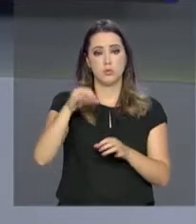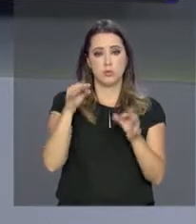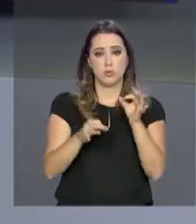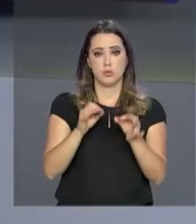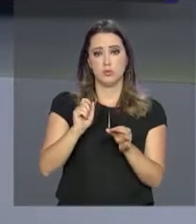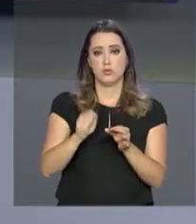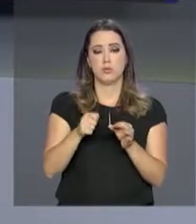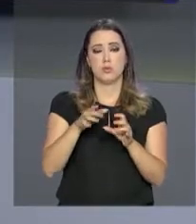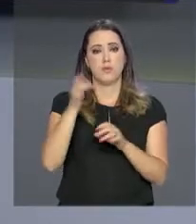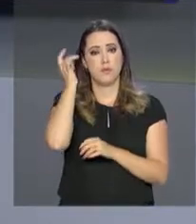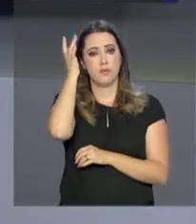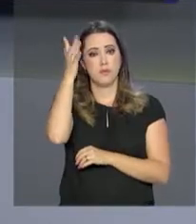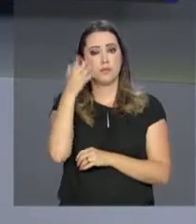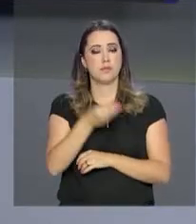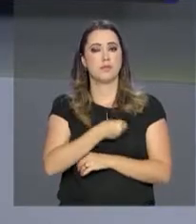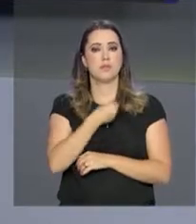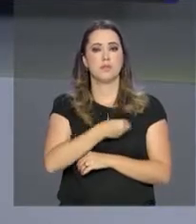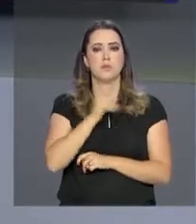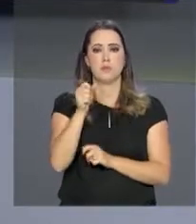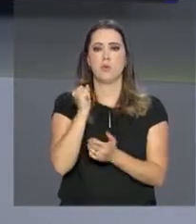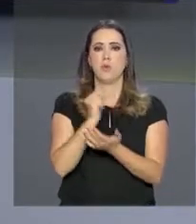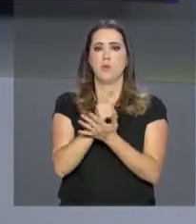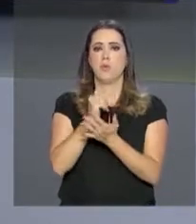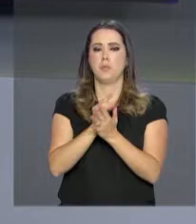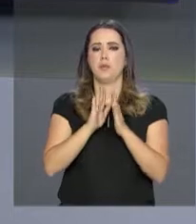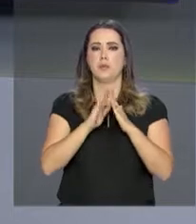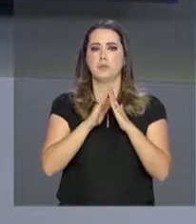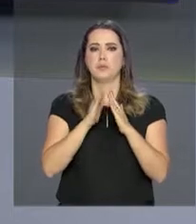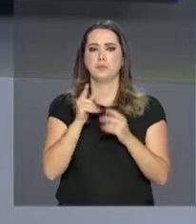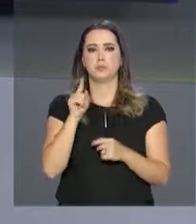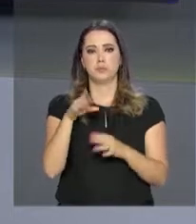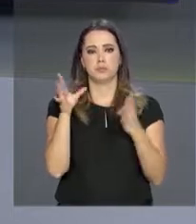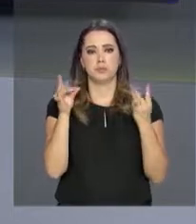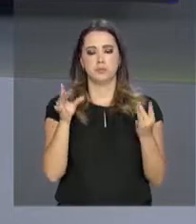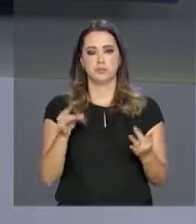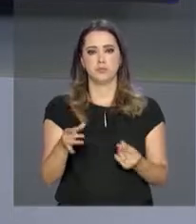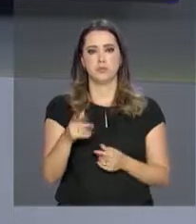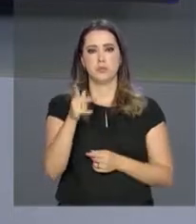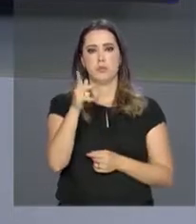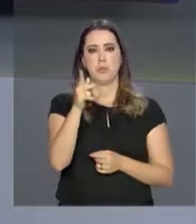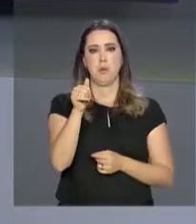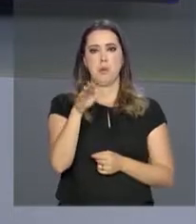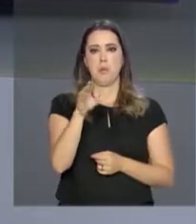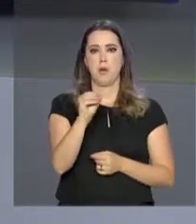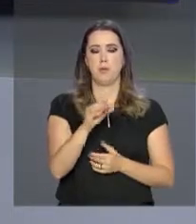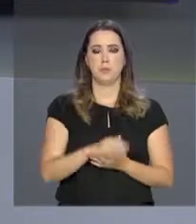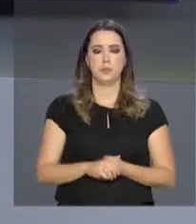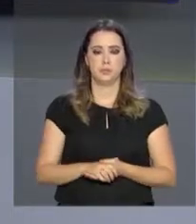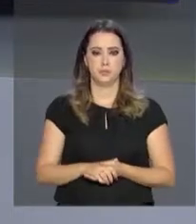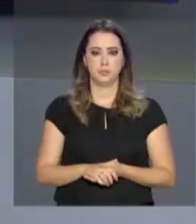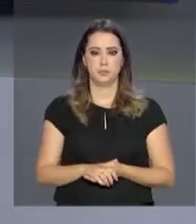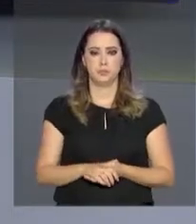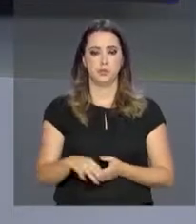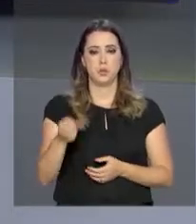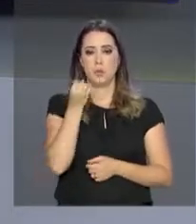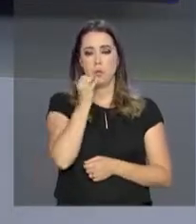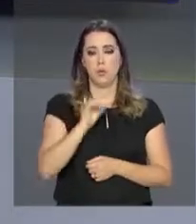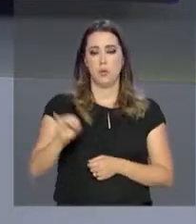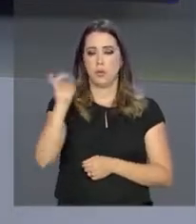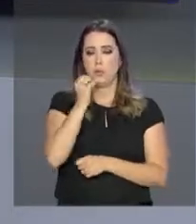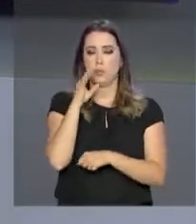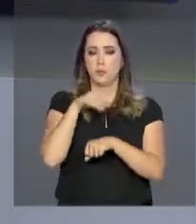facilitar a vida de quem quer comprar uma casa própria quem tem os detalhes é o repórter pablo mundim boa noite